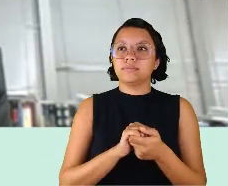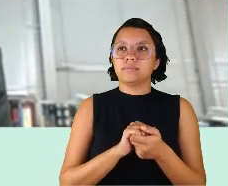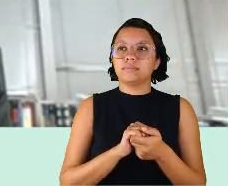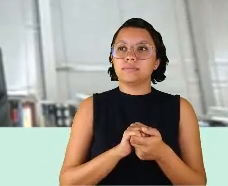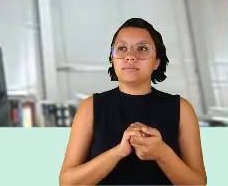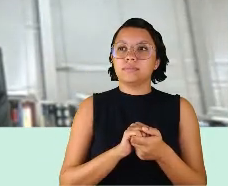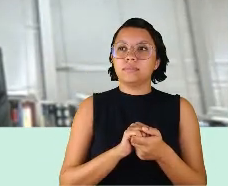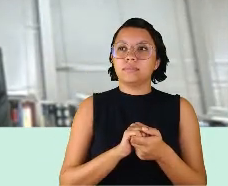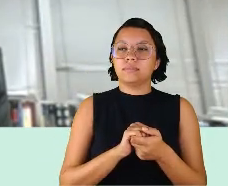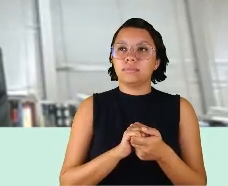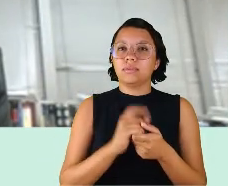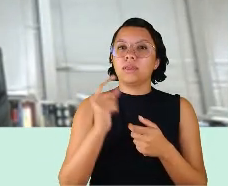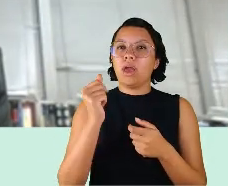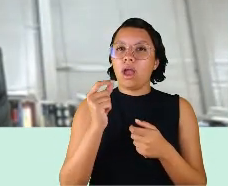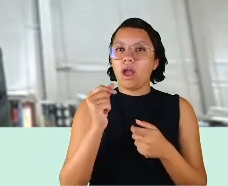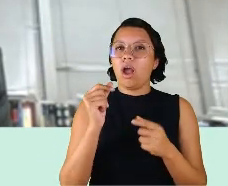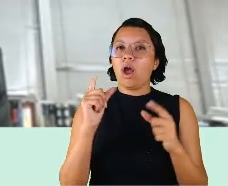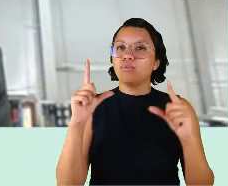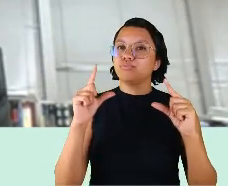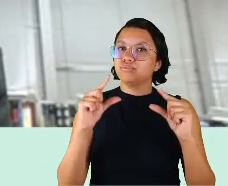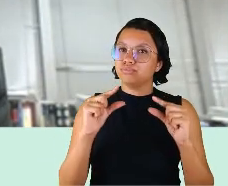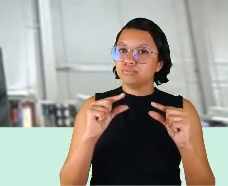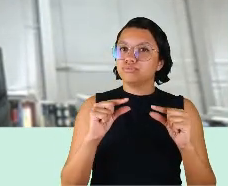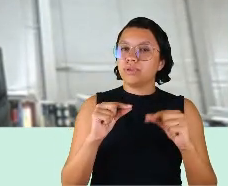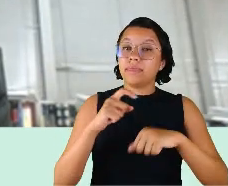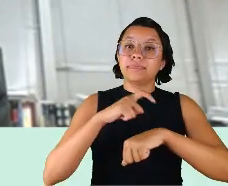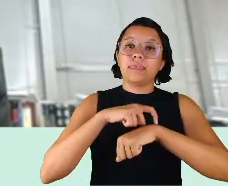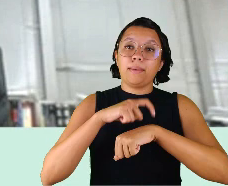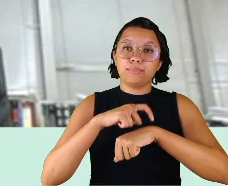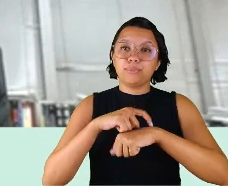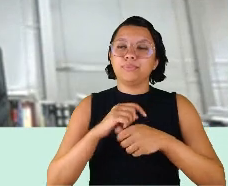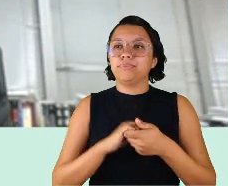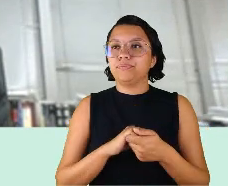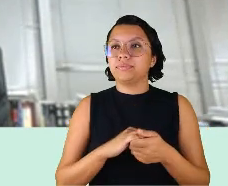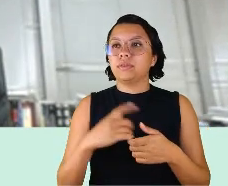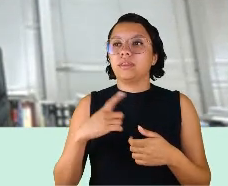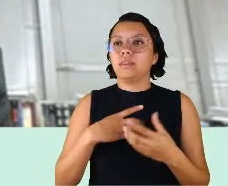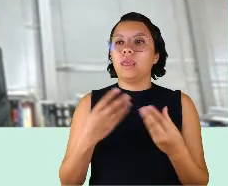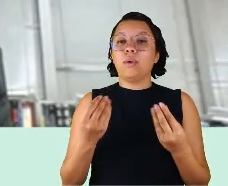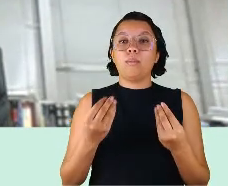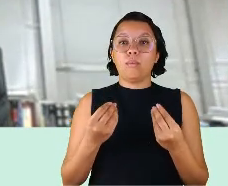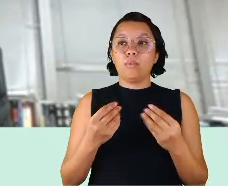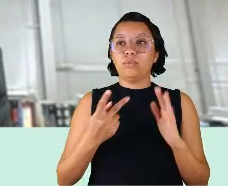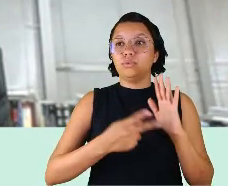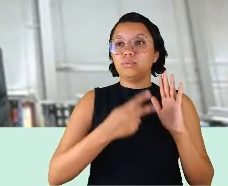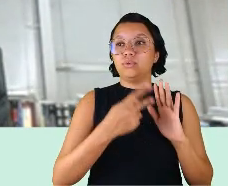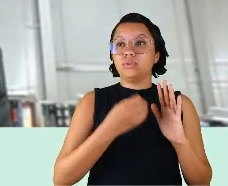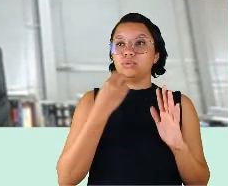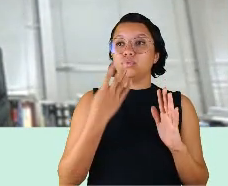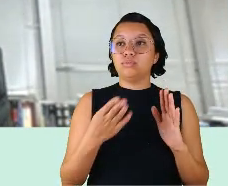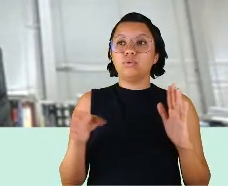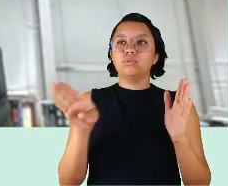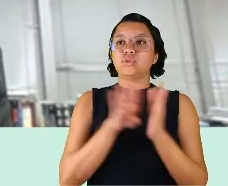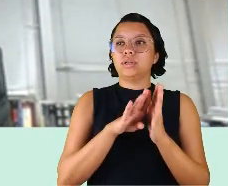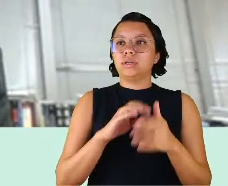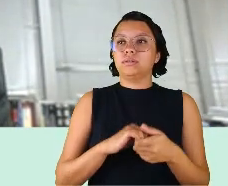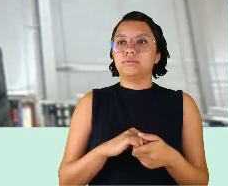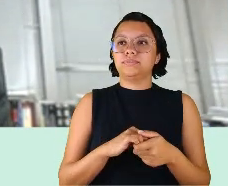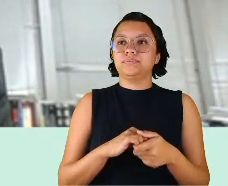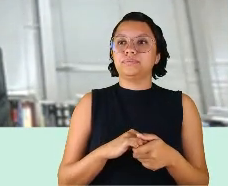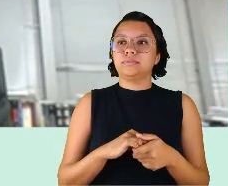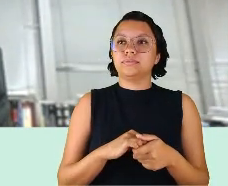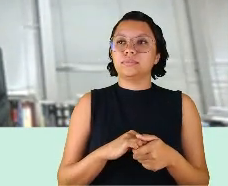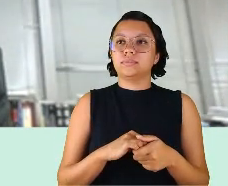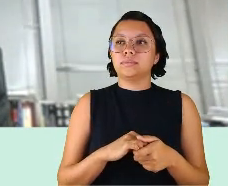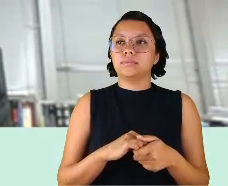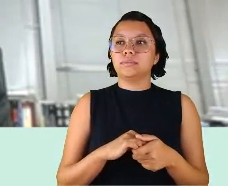vai economizar bastante tempo. Tem muitos projetos bons vindo aí. Mas, assim,